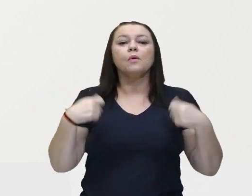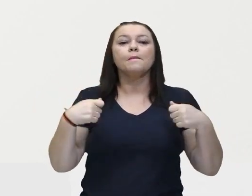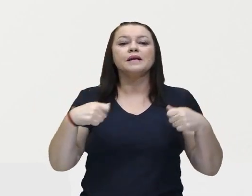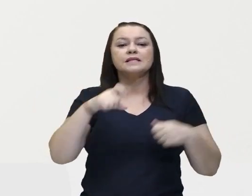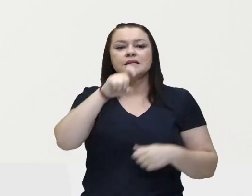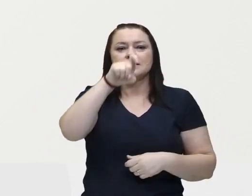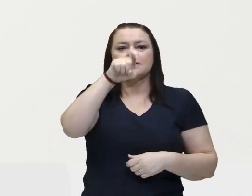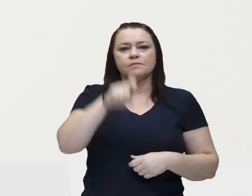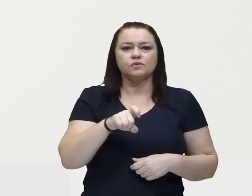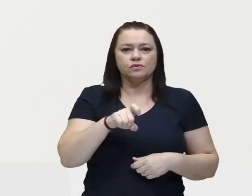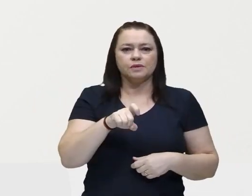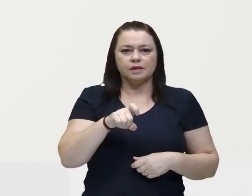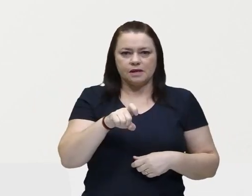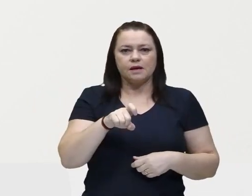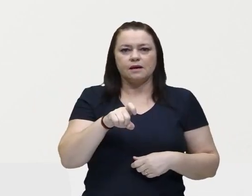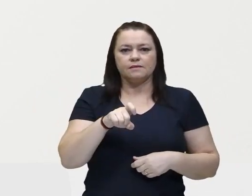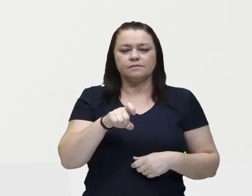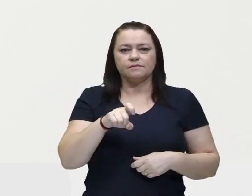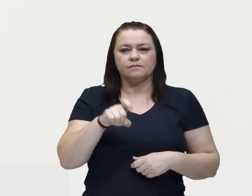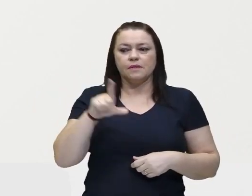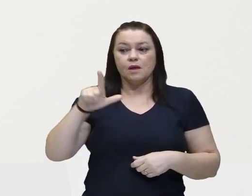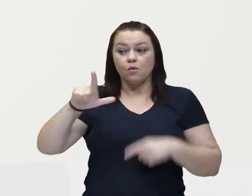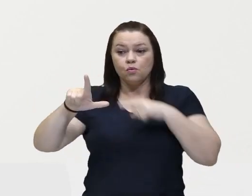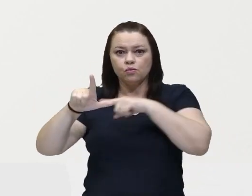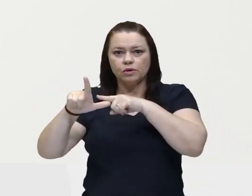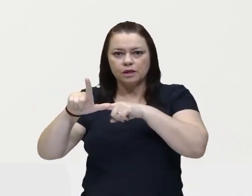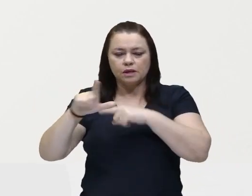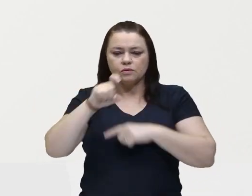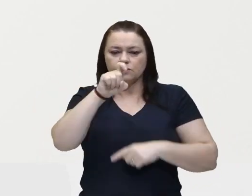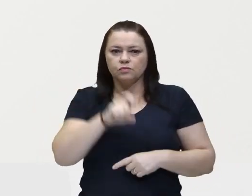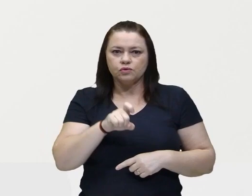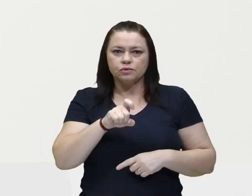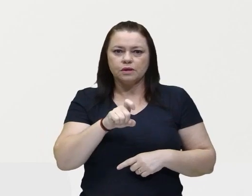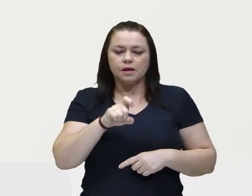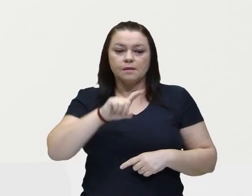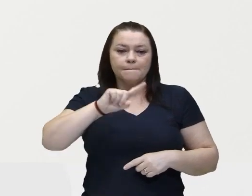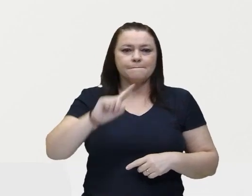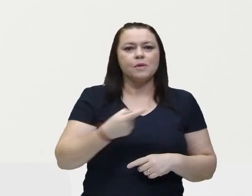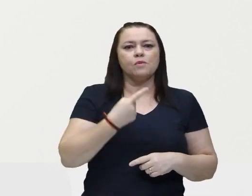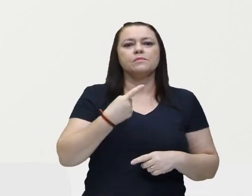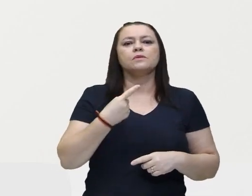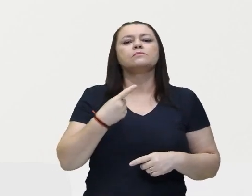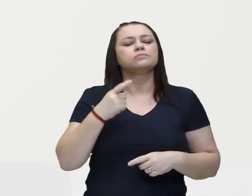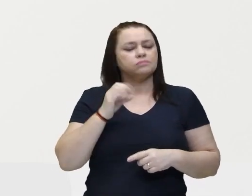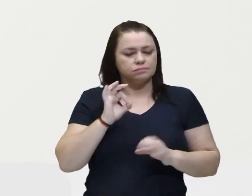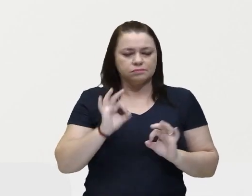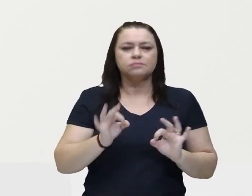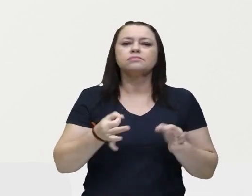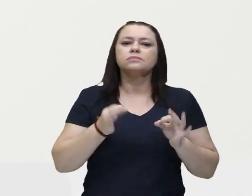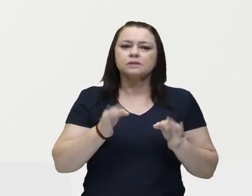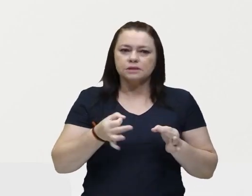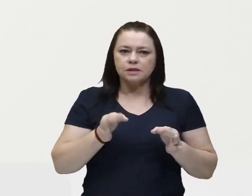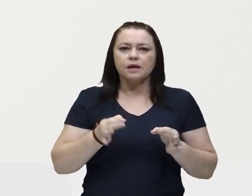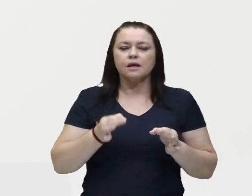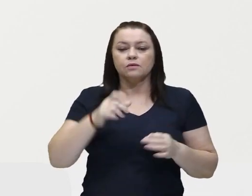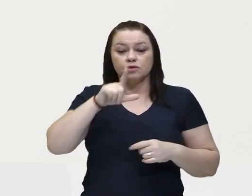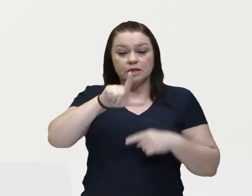de litros por quanto? Por 1000. Isso mesmo. Ou seja, de